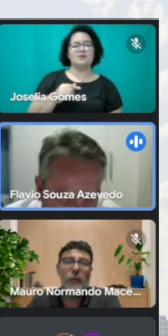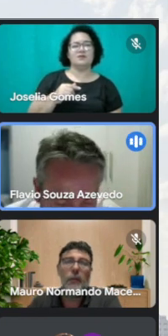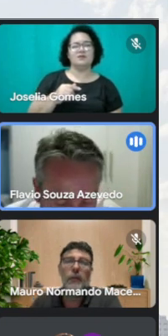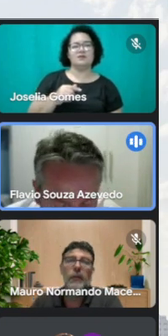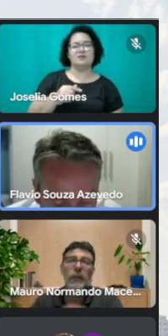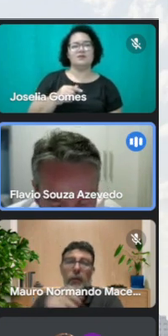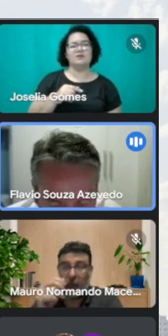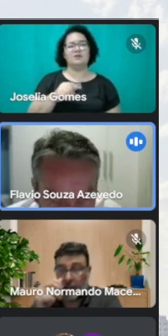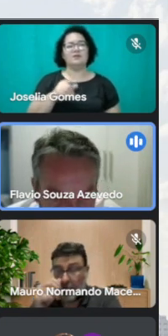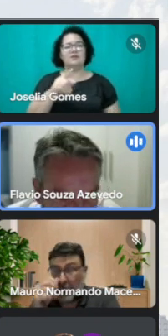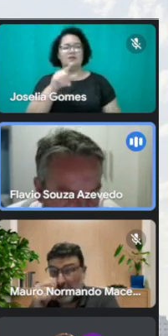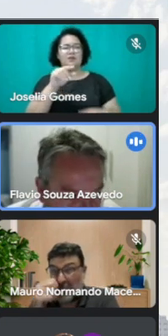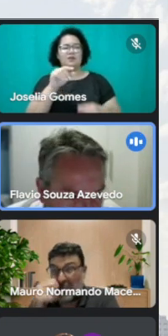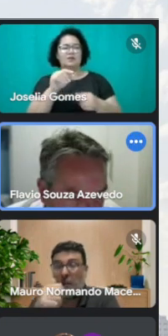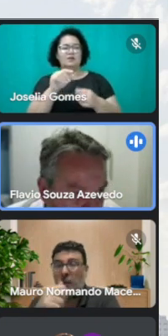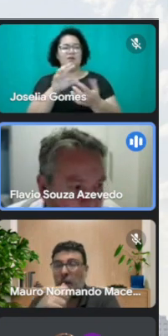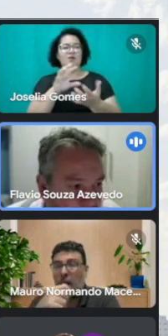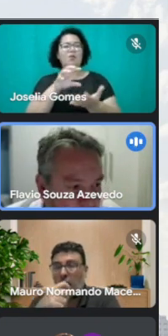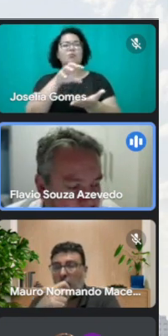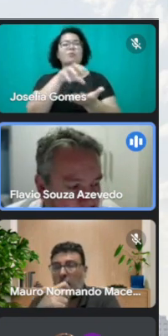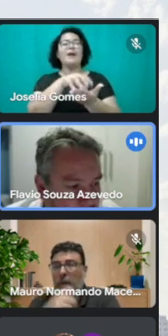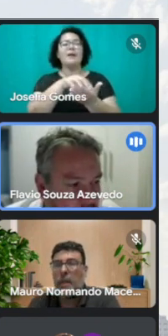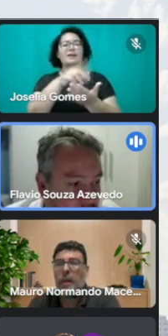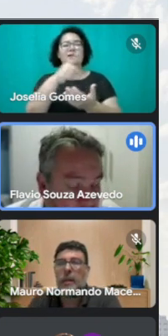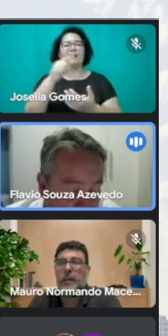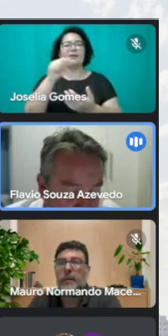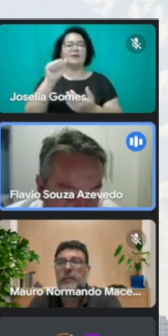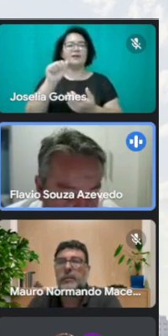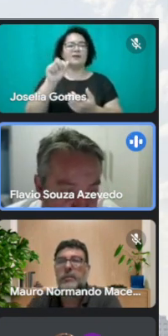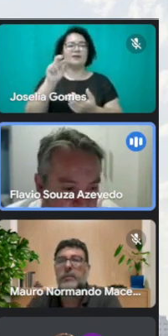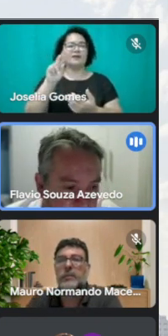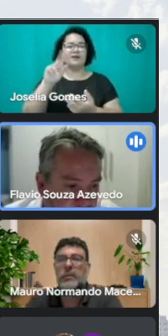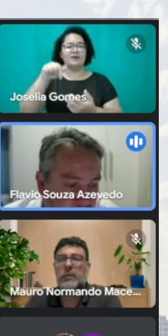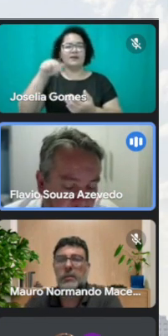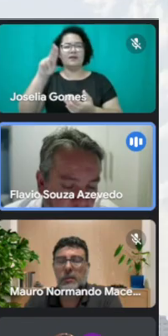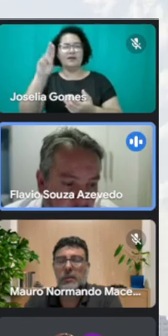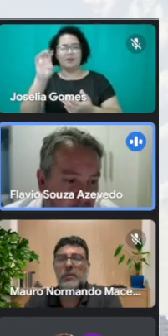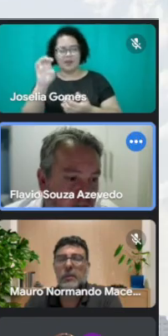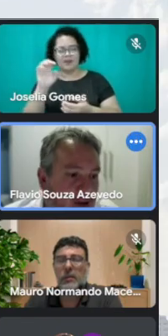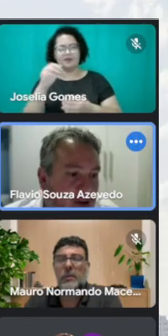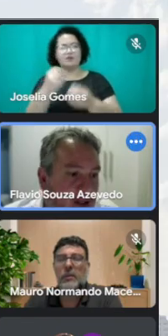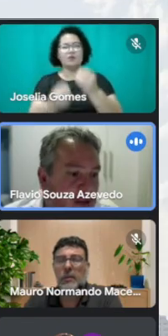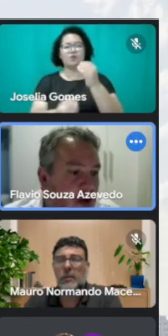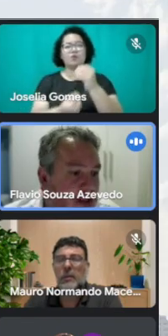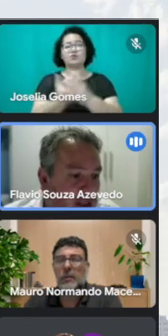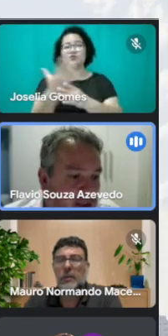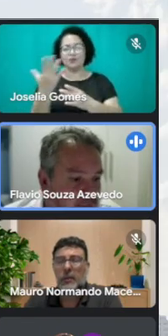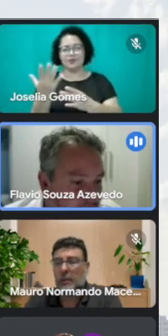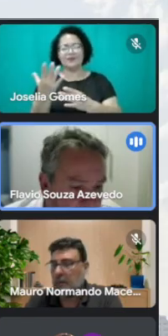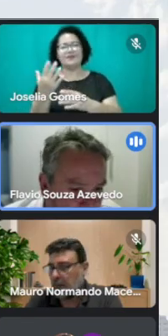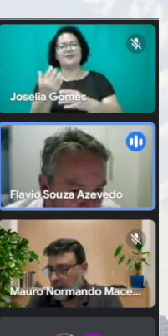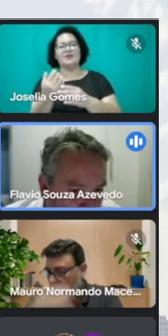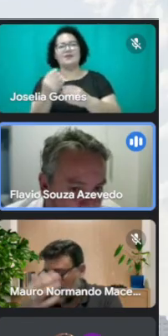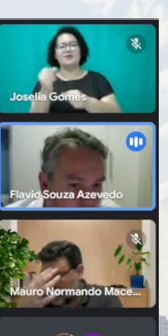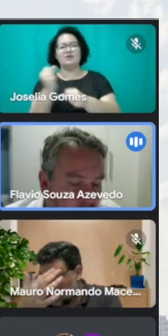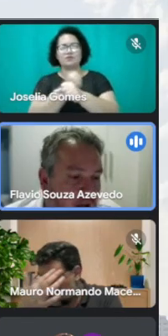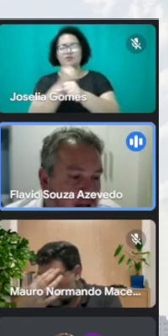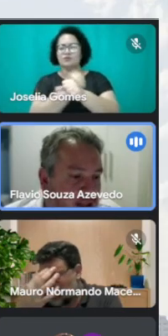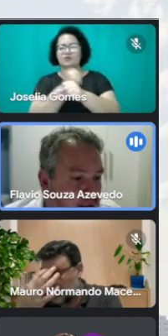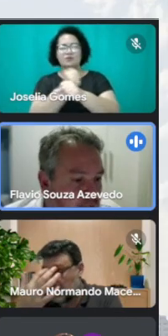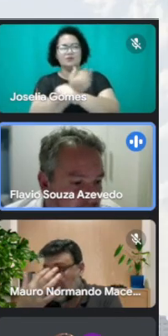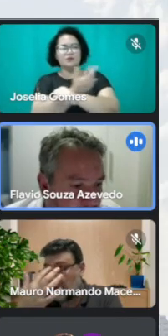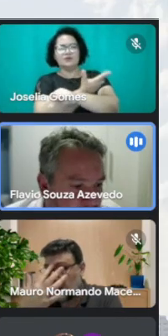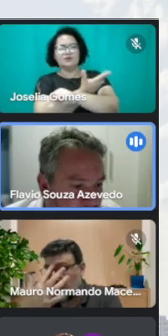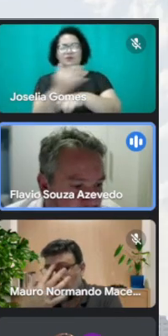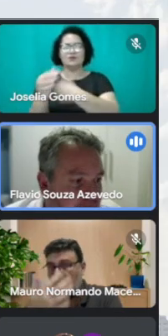é um parque Orla Piratininga. Foi feito um parque onde foi construído esses jardins aí em Niterói. Então aquilo ali já virou uma